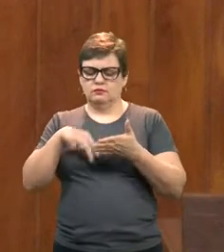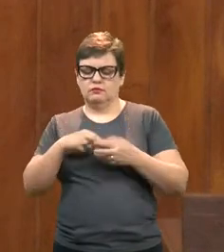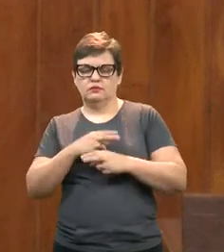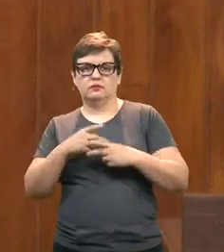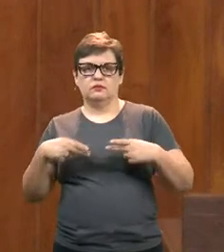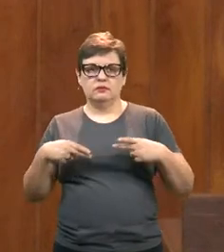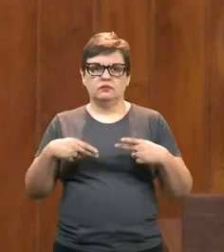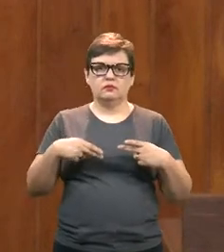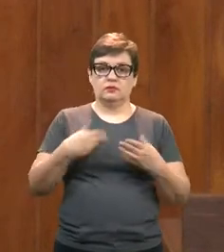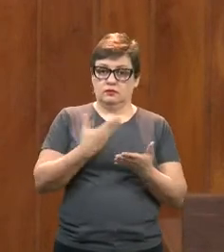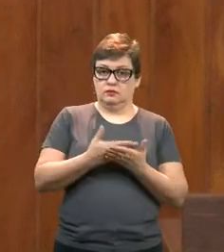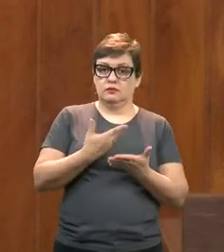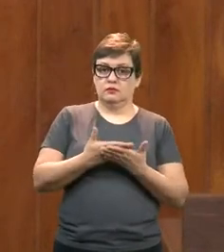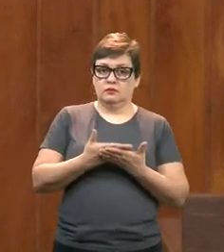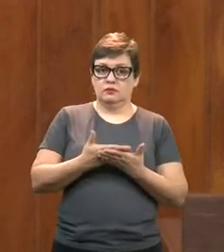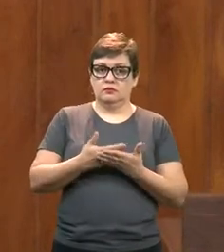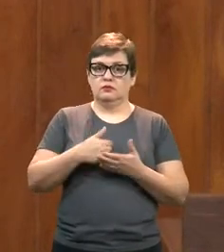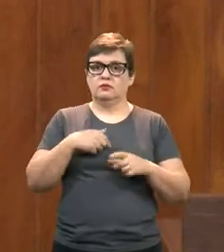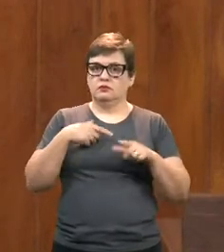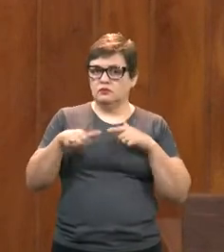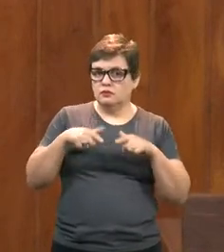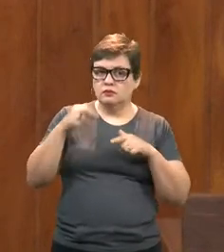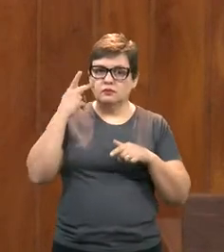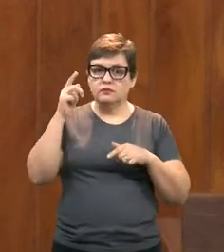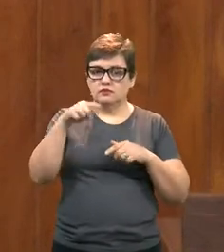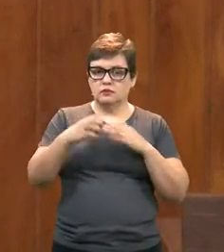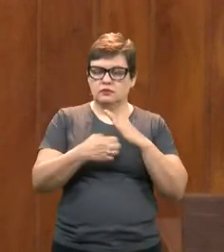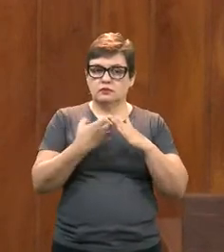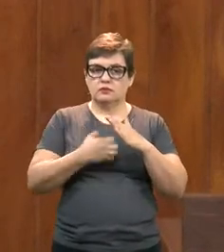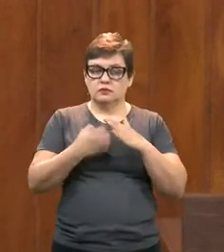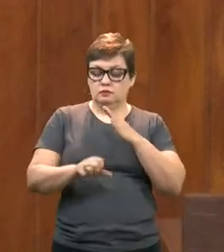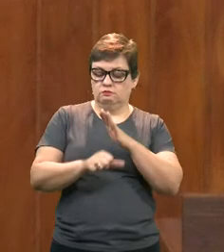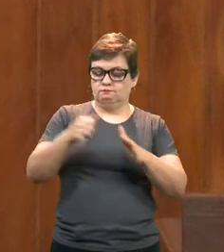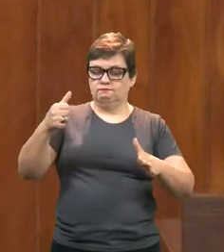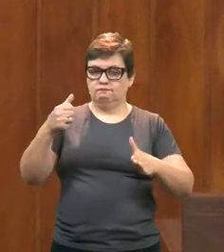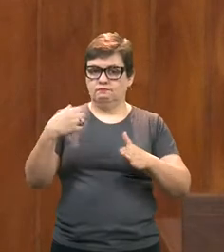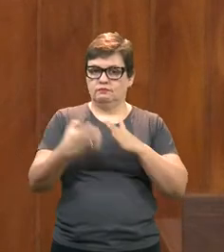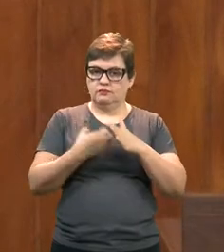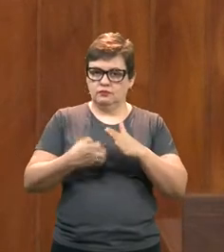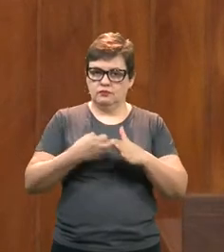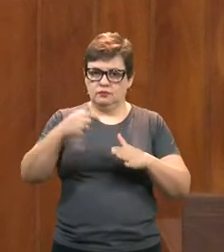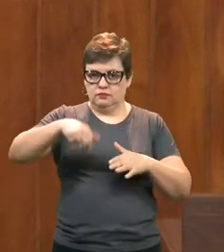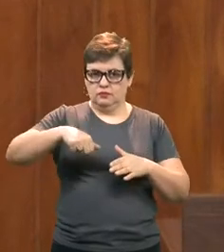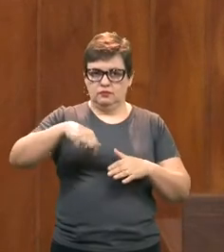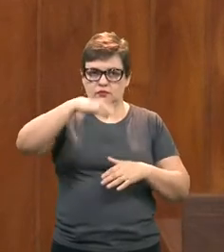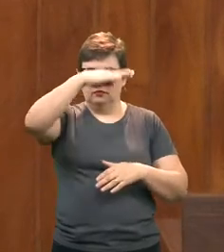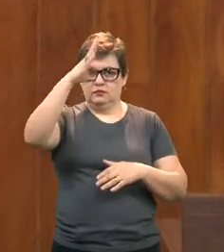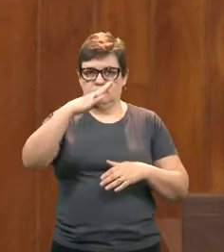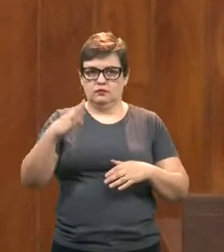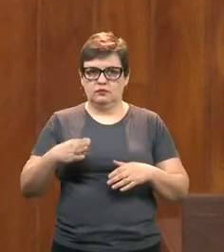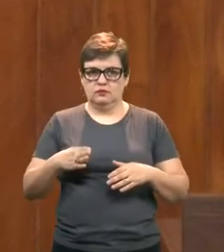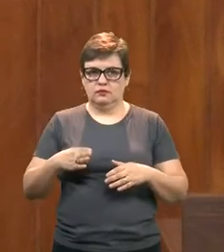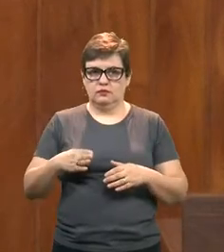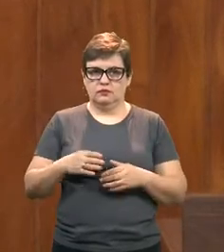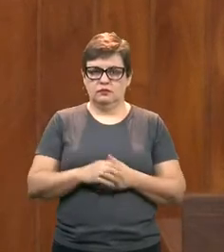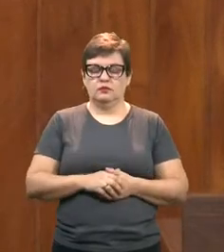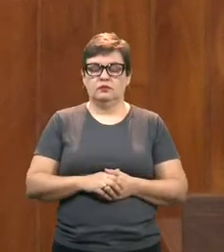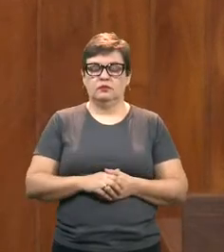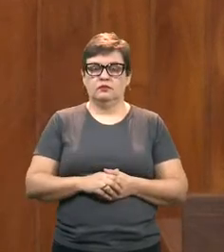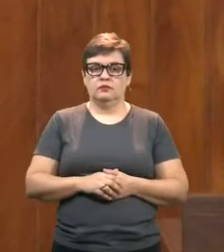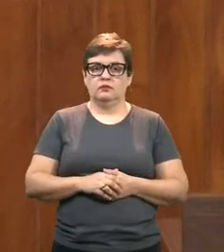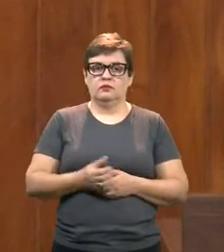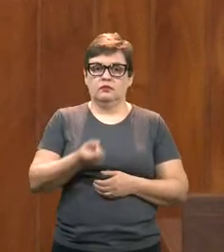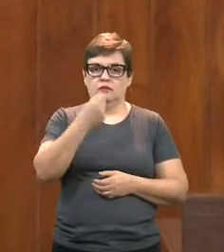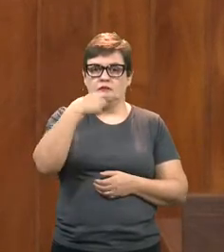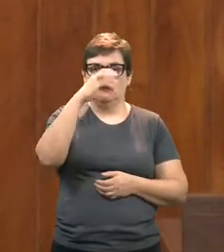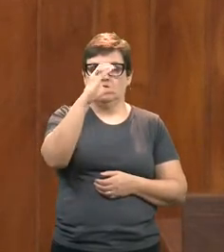trabalhei para essa empresa, foi a primeira empresa a entrar no Brasil, associada à maior do mundo, em canabidiol. O